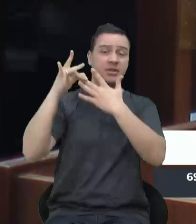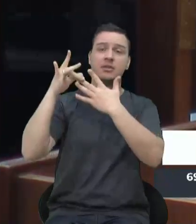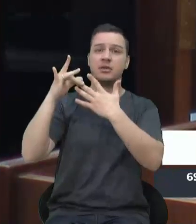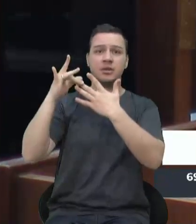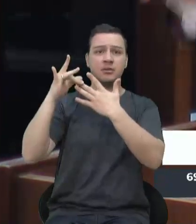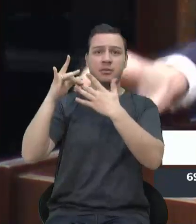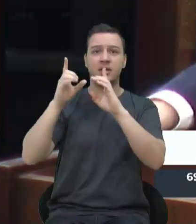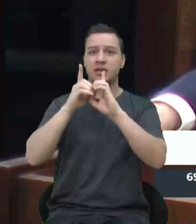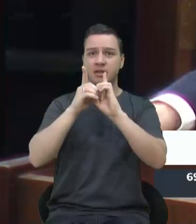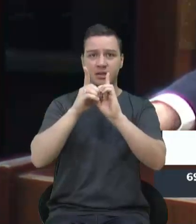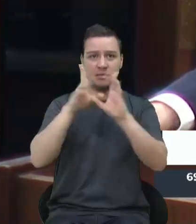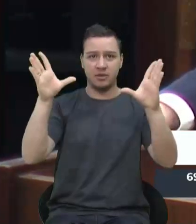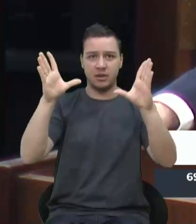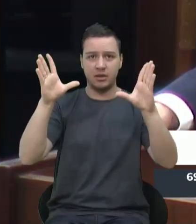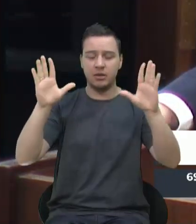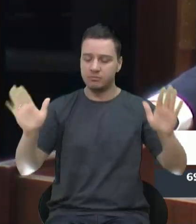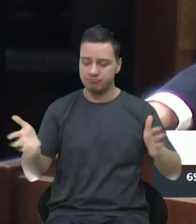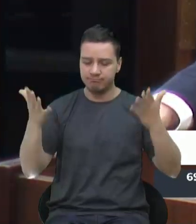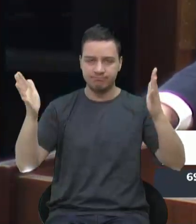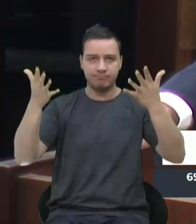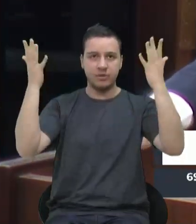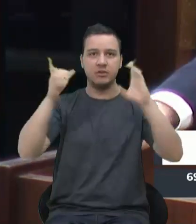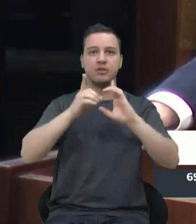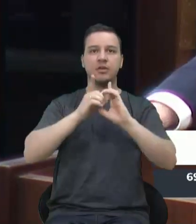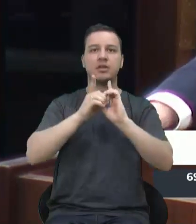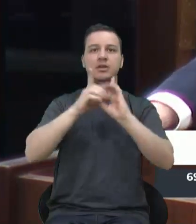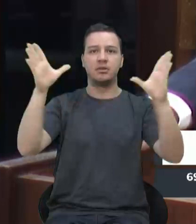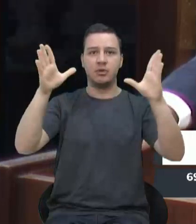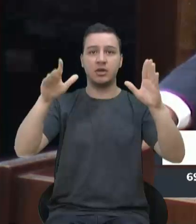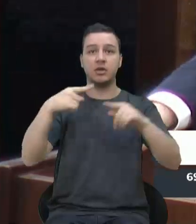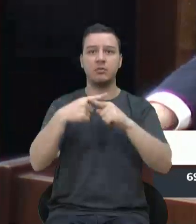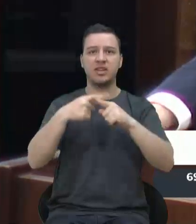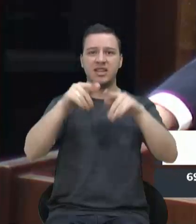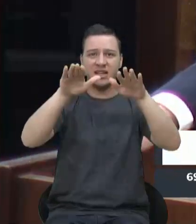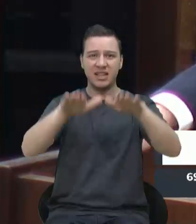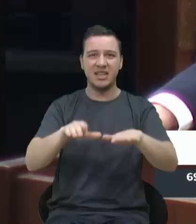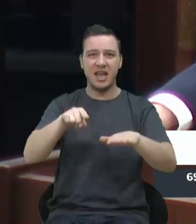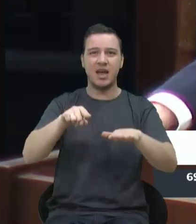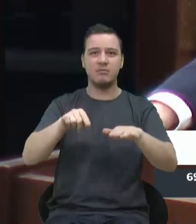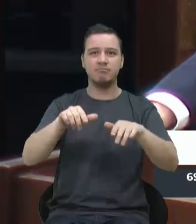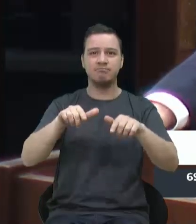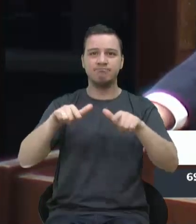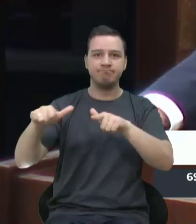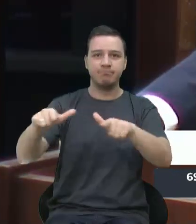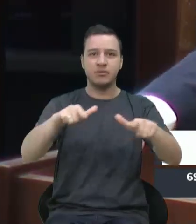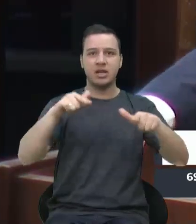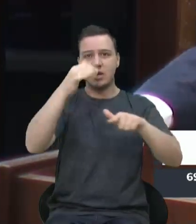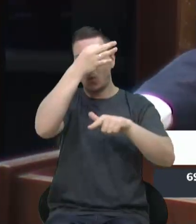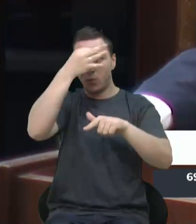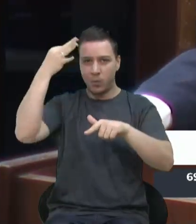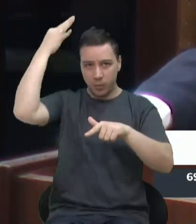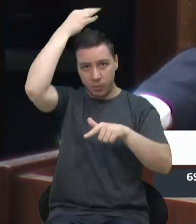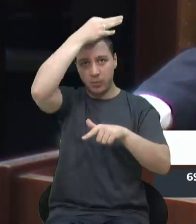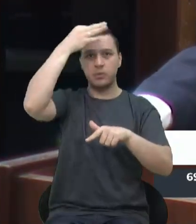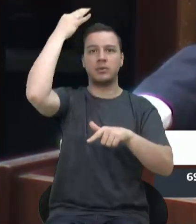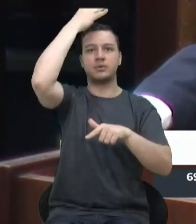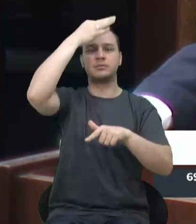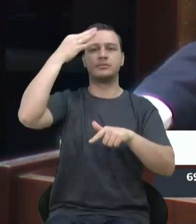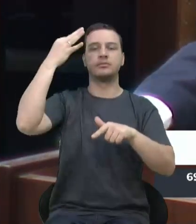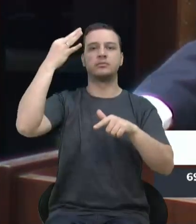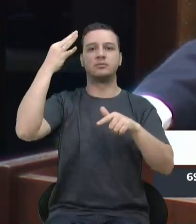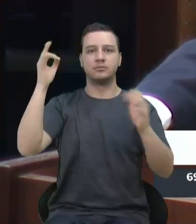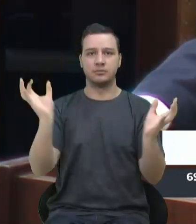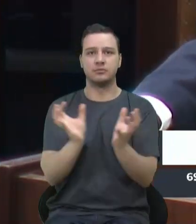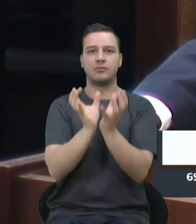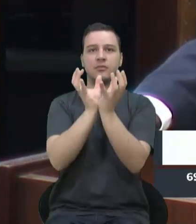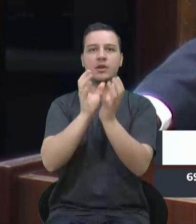viva sempre o ambiente da democracia, que aqui é o santuário sacrossanto do regime democrático, é o parlamento. E quem está